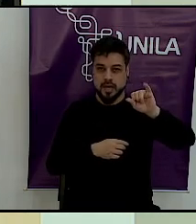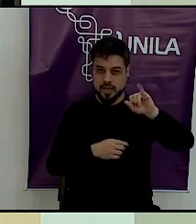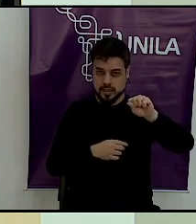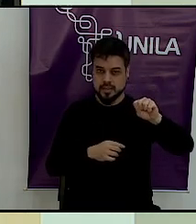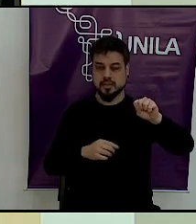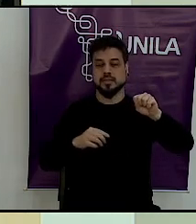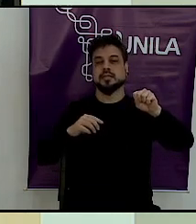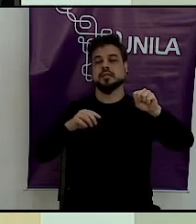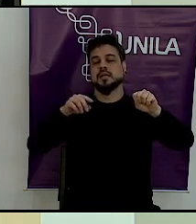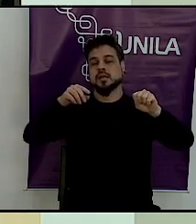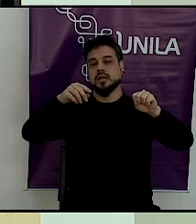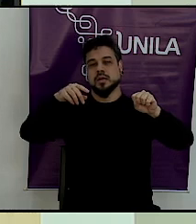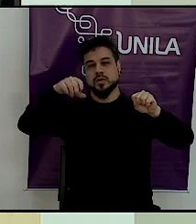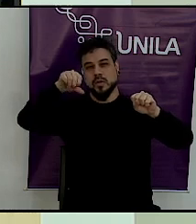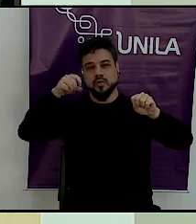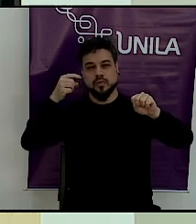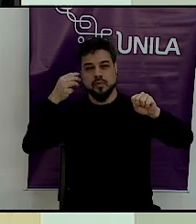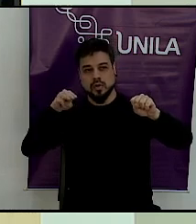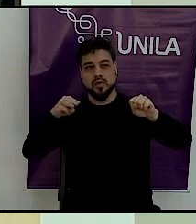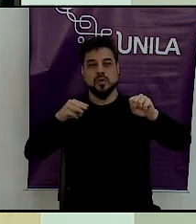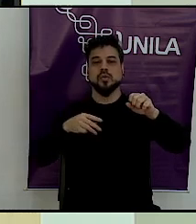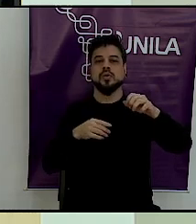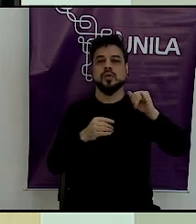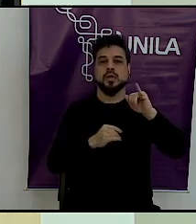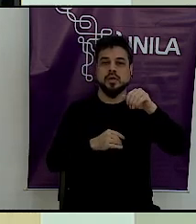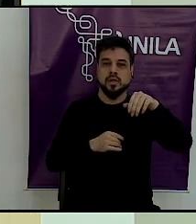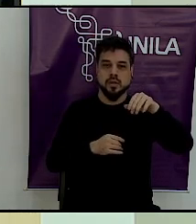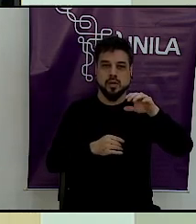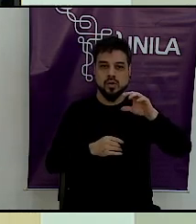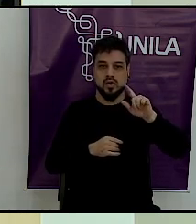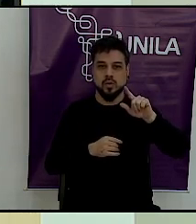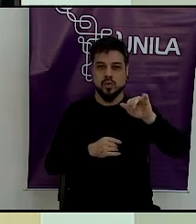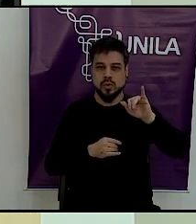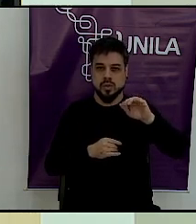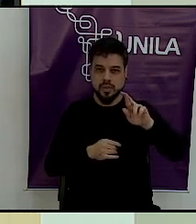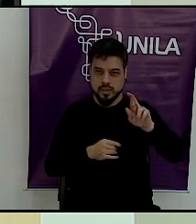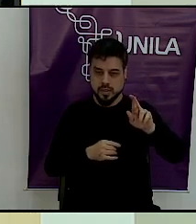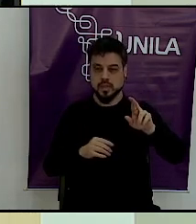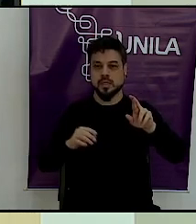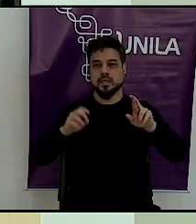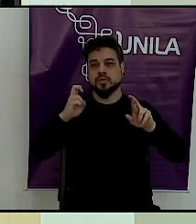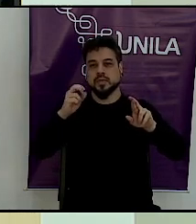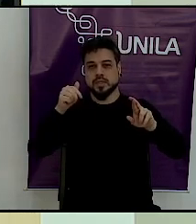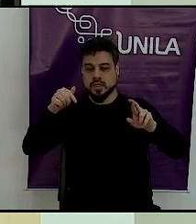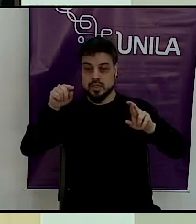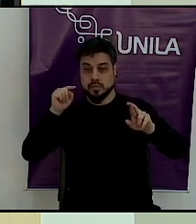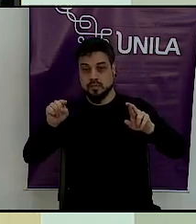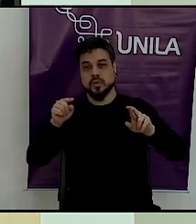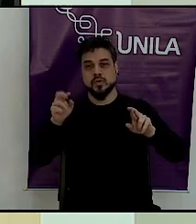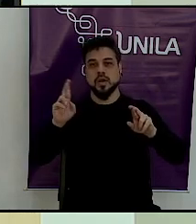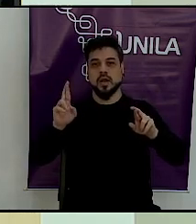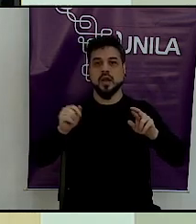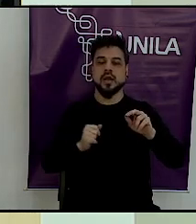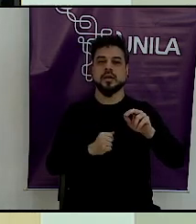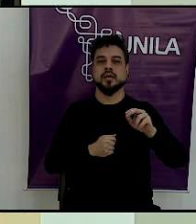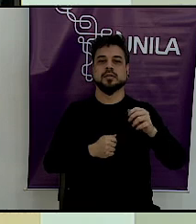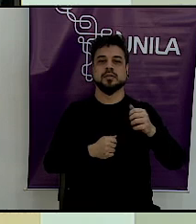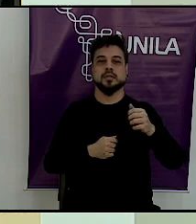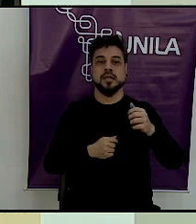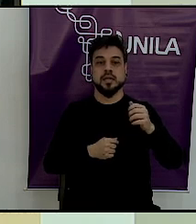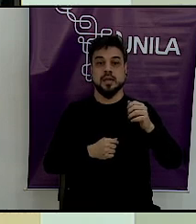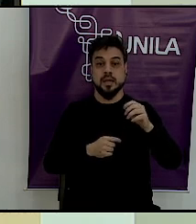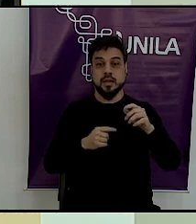milhões e 700. Da matriz Incluir, 57 mil reais. O ISF, Idiomas Sem Fronteiras, 14 mil